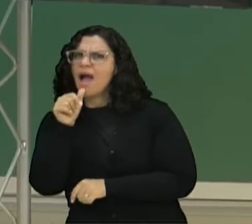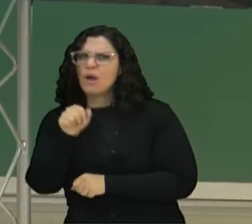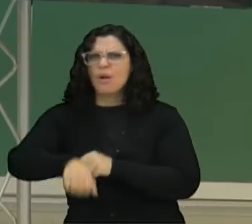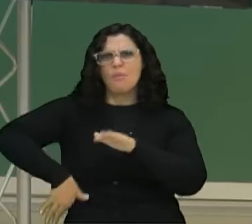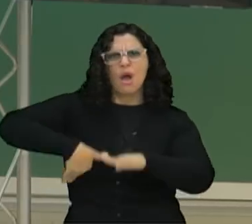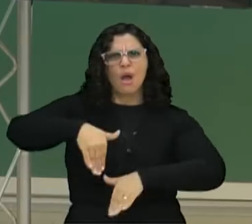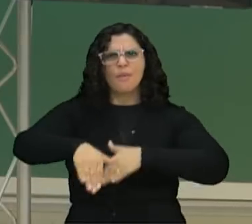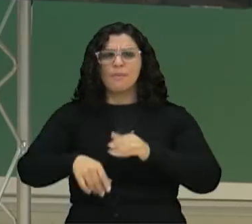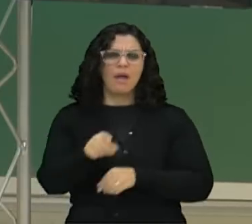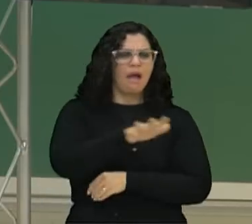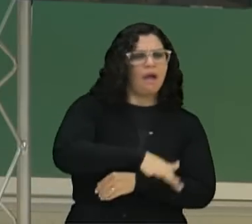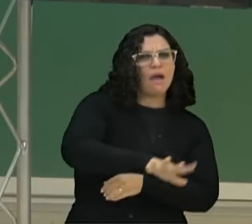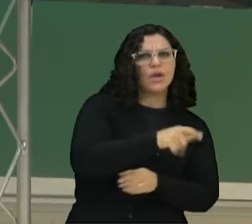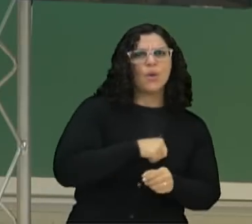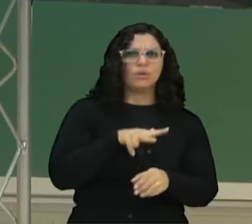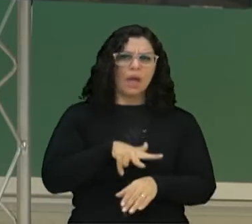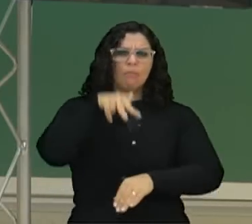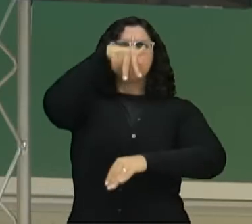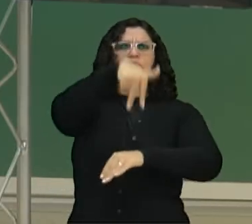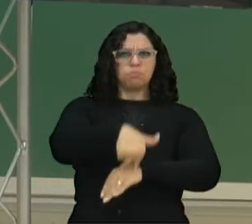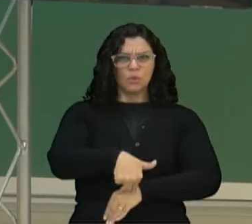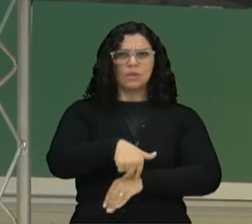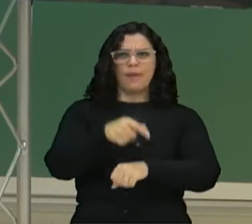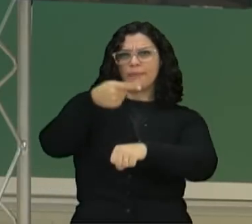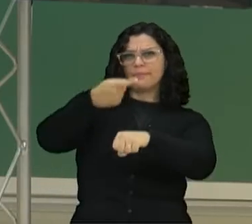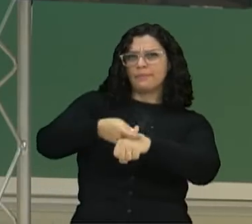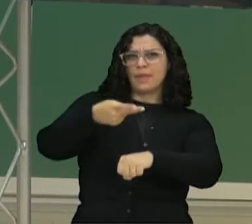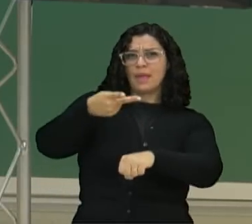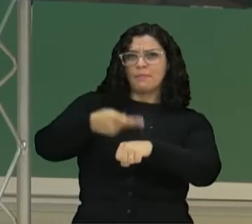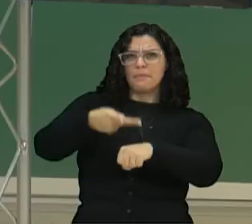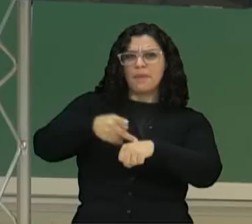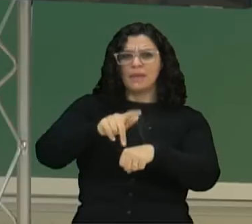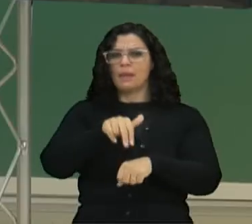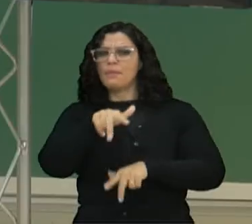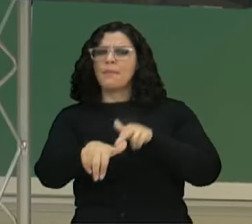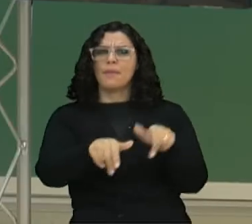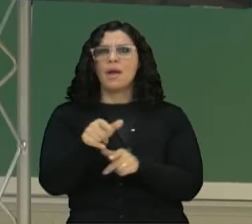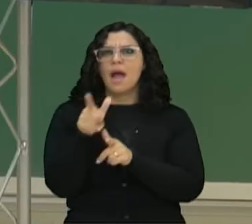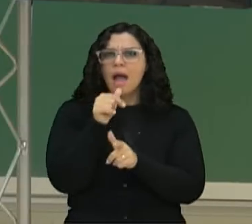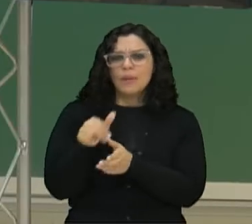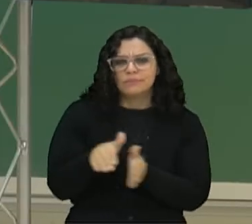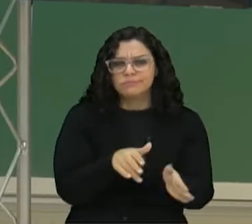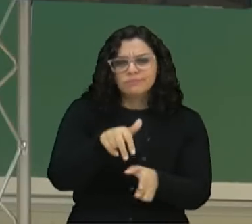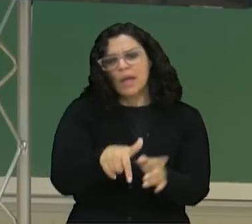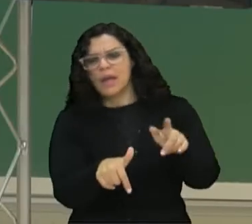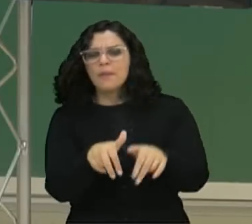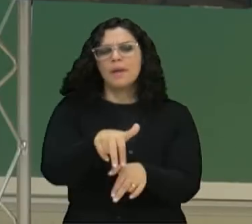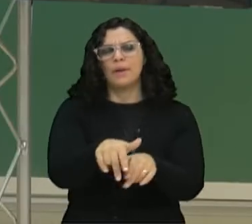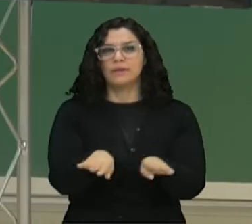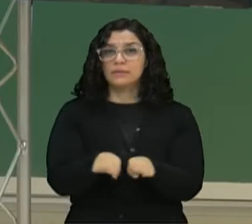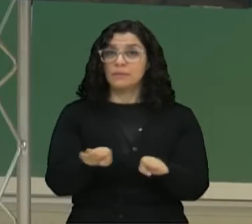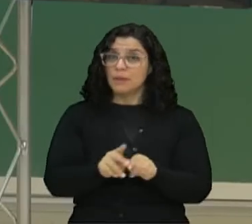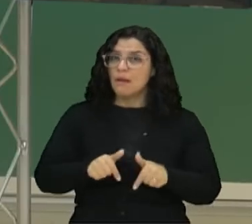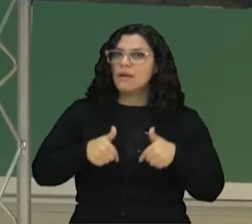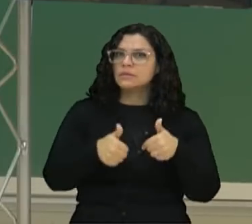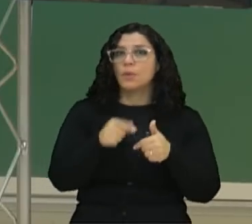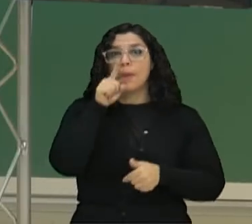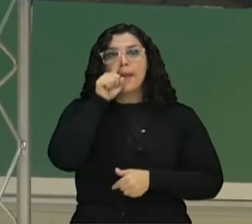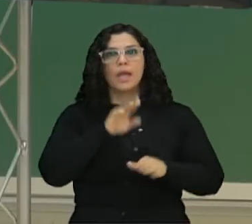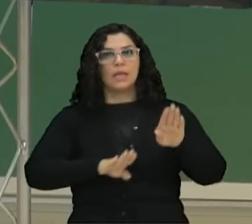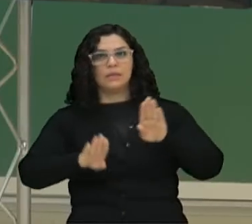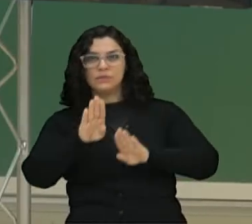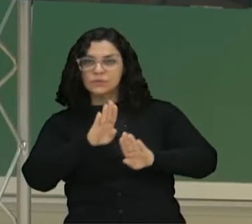água, para outro ambiente, salta, pula as pedrinhas de um córrego, né? Que envolve muita ação. Risco,